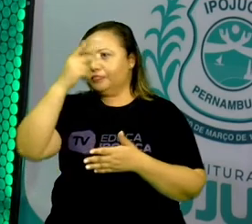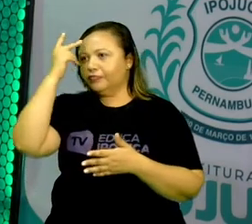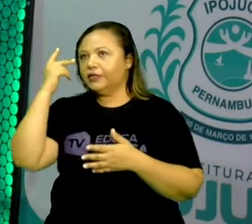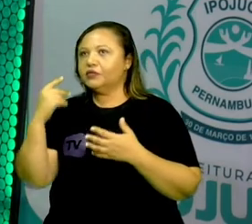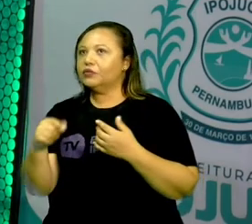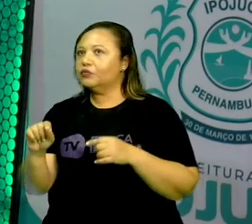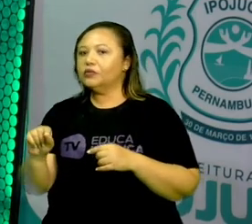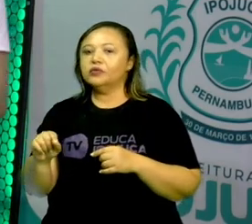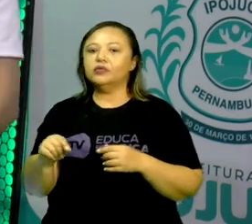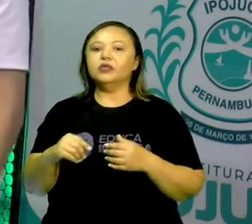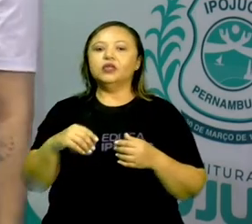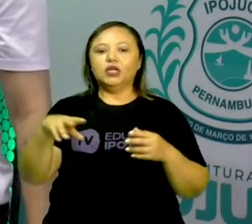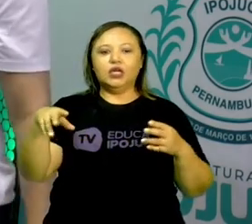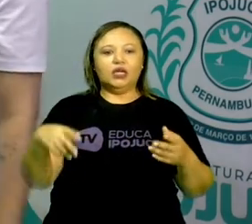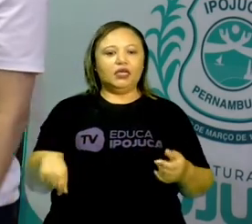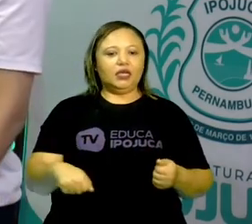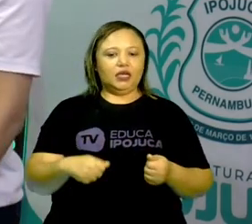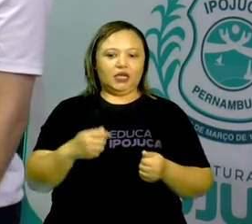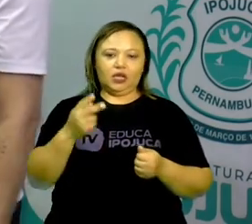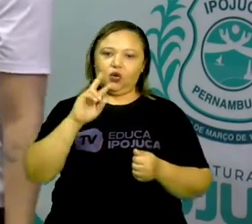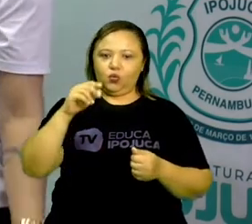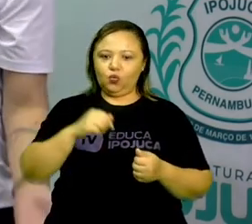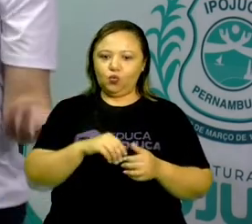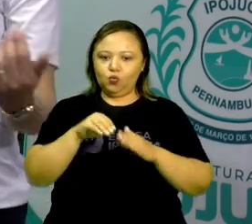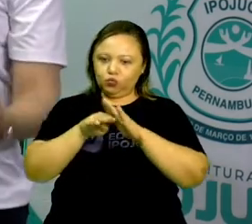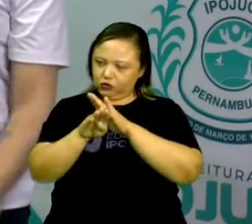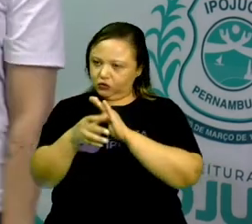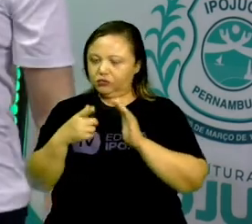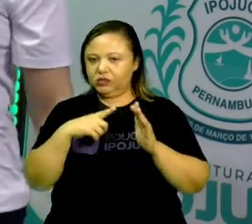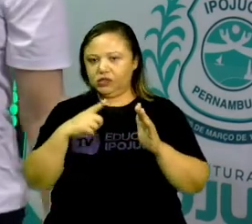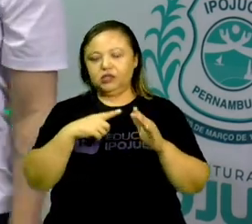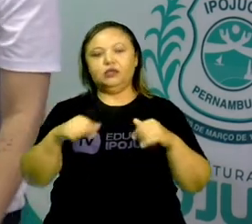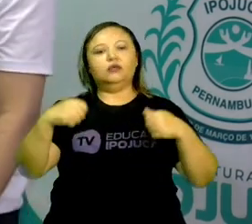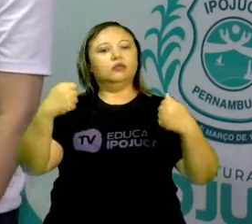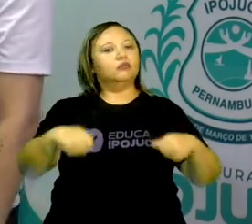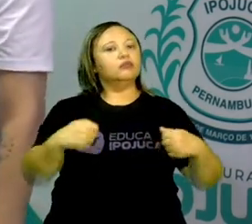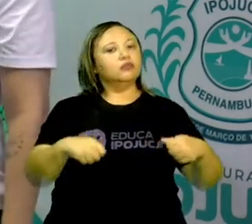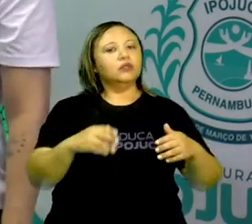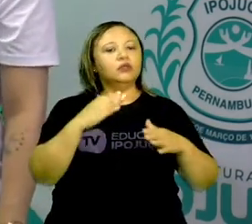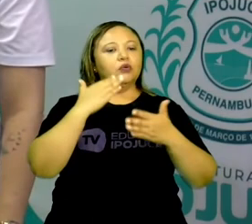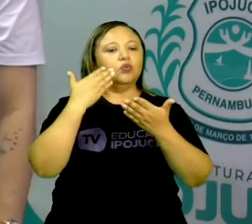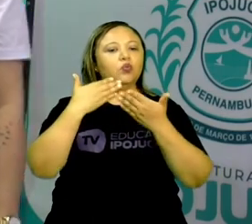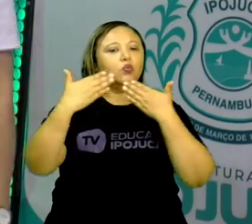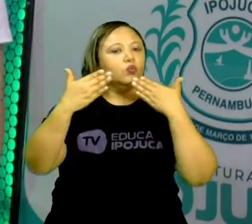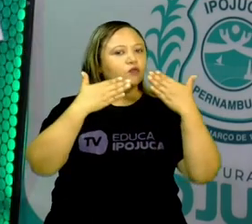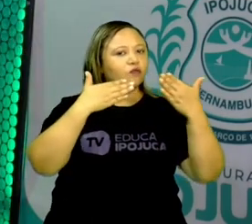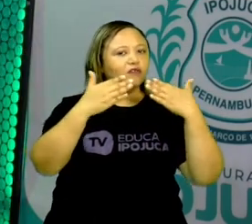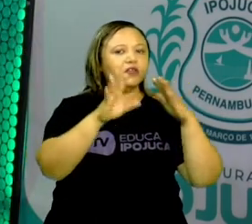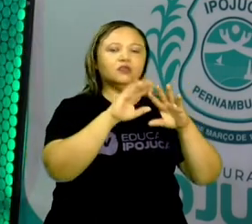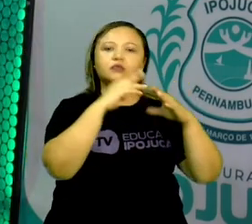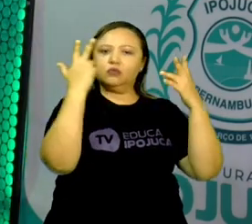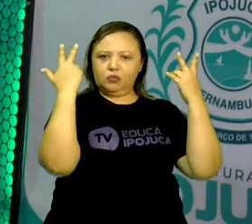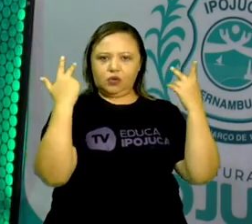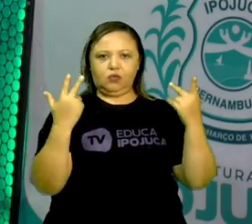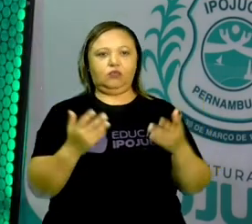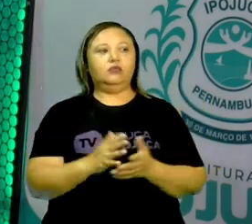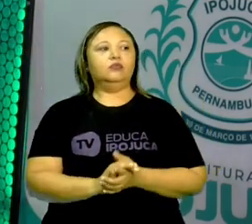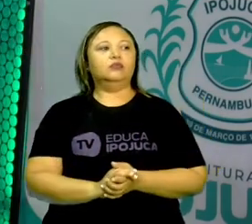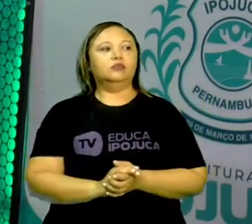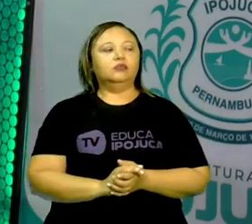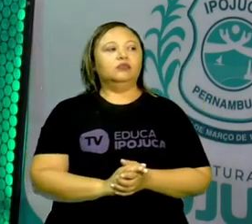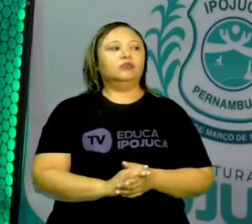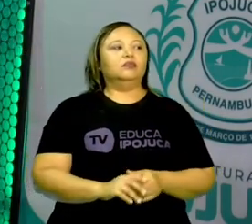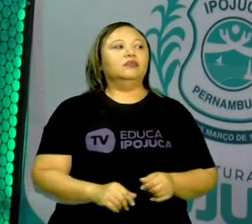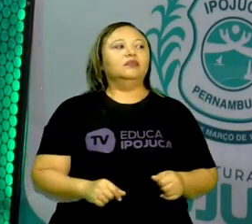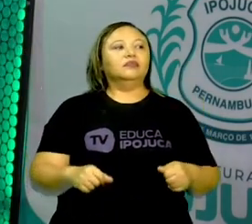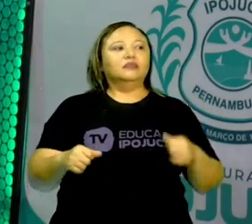menos culto da língua, ok? Então aqui estão as nossas referências. Nosso muito obrigada. Fiquem